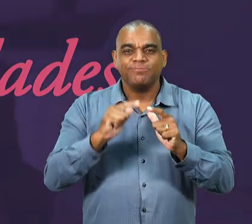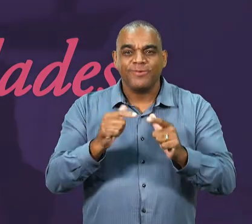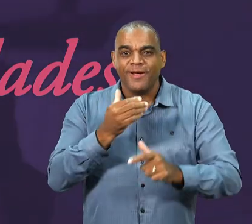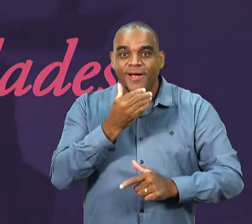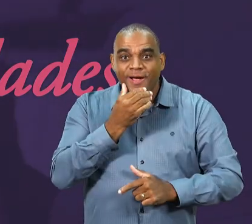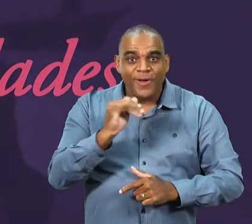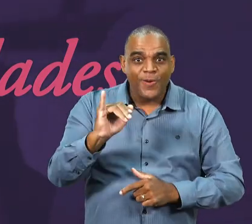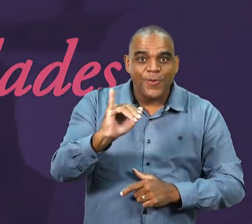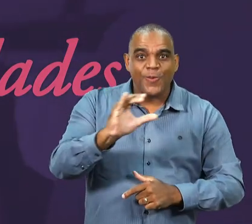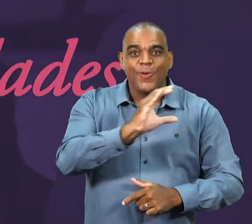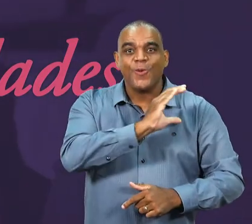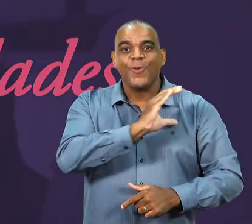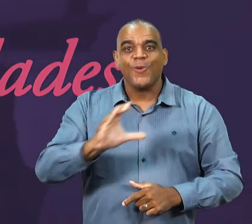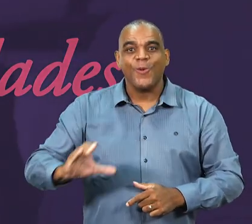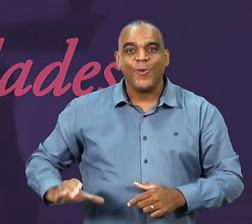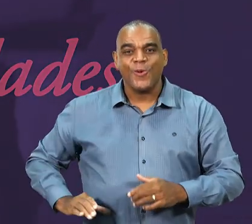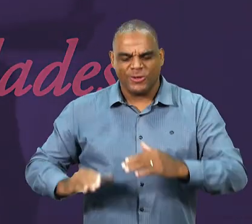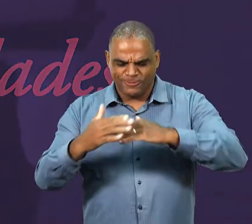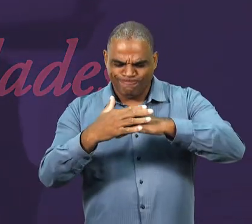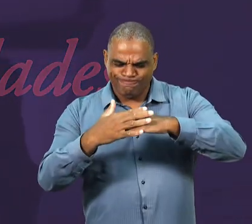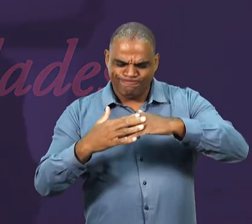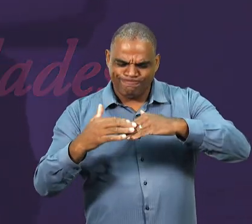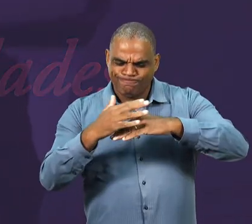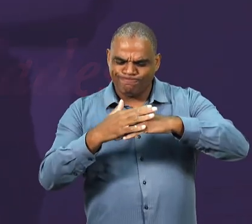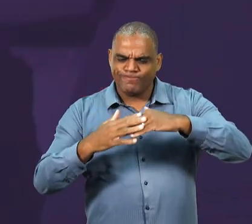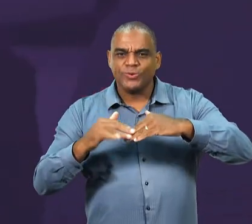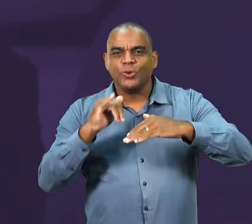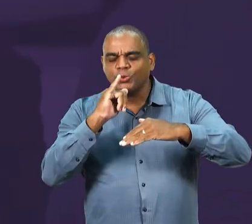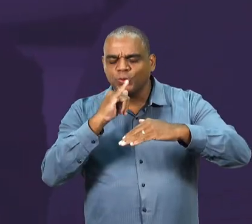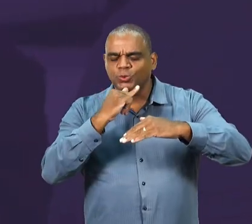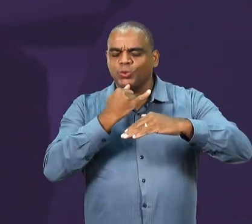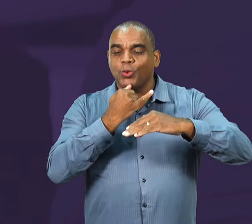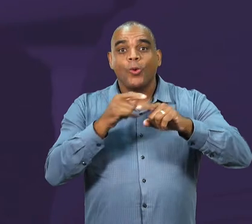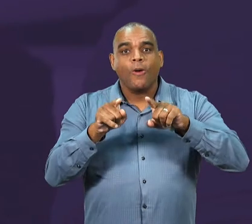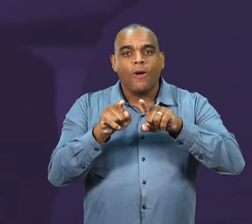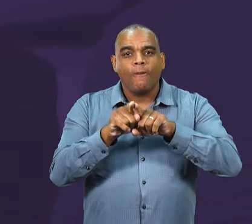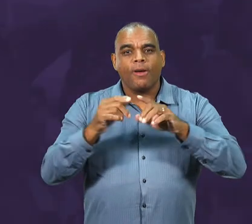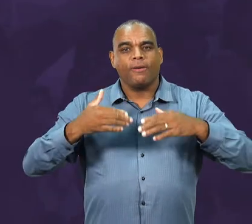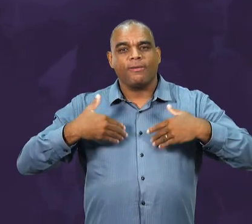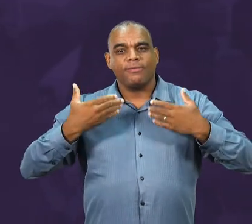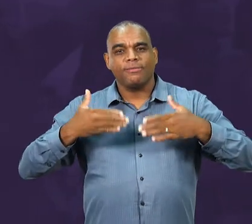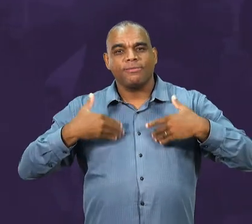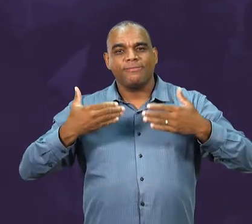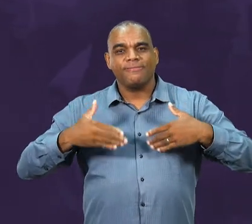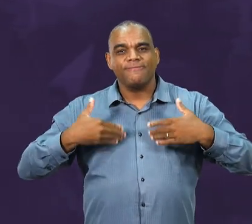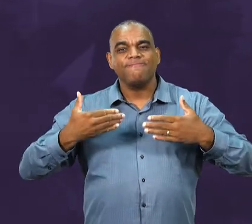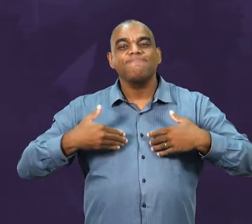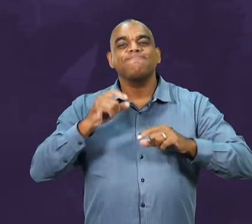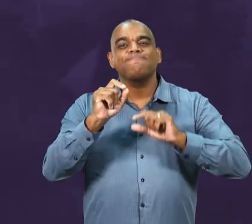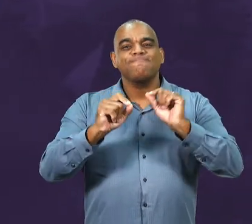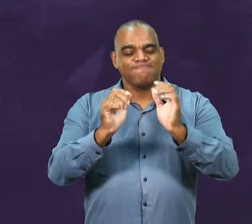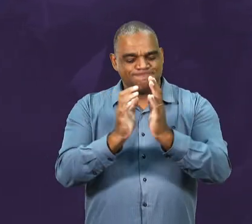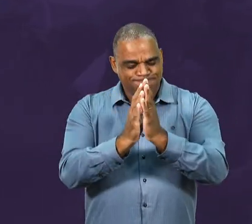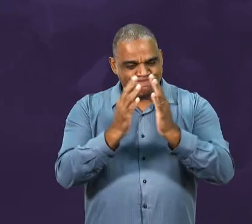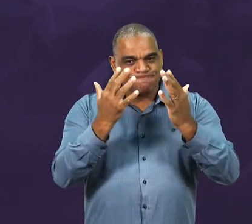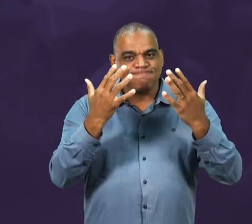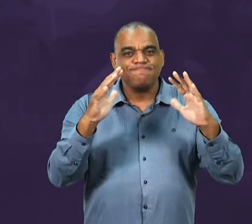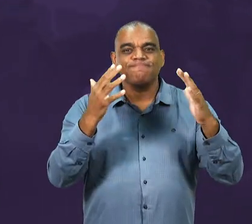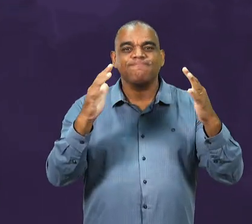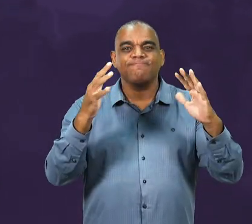adversidades. É com os irmãos que encontramos consolo nas tristezas e alegria nos momentos